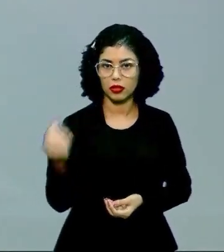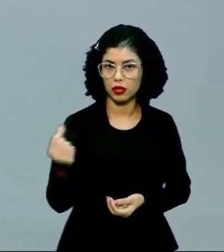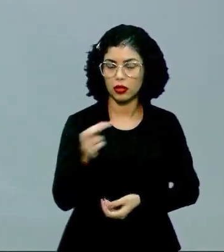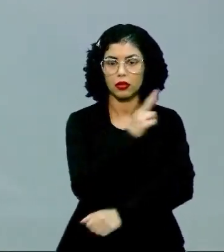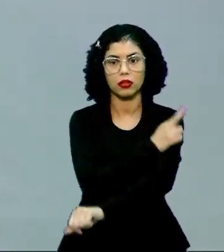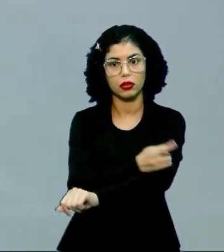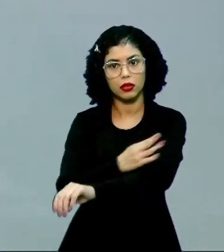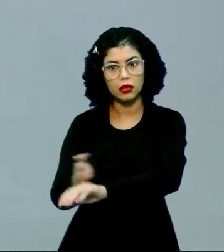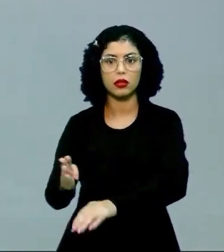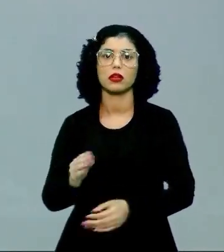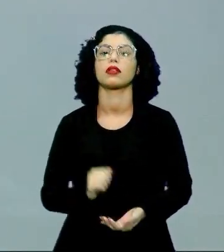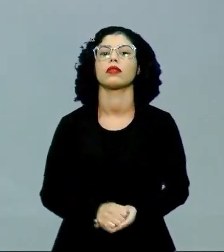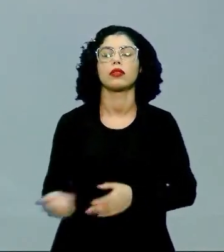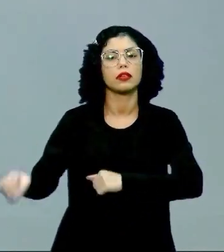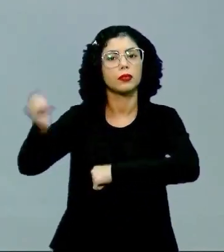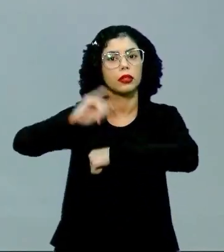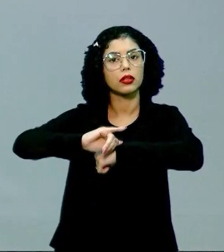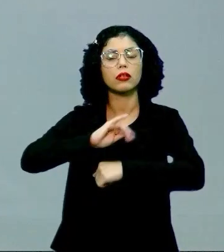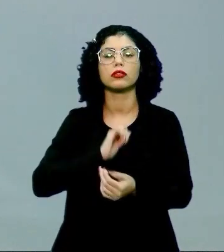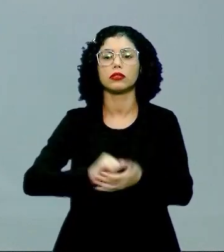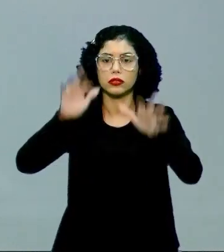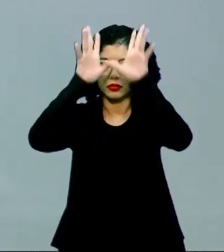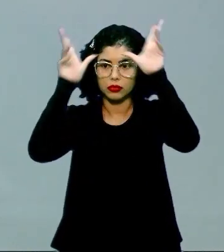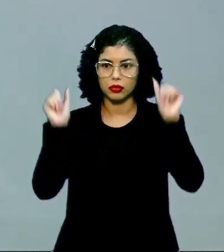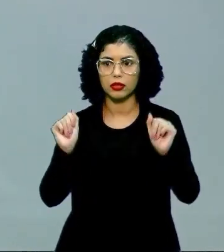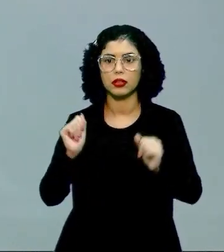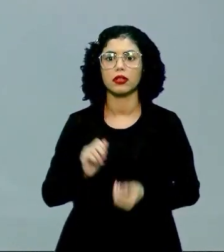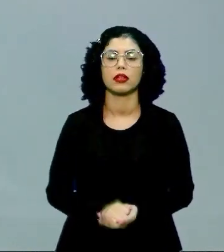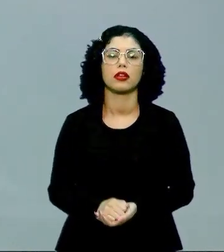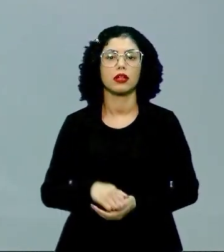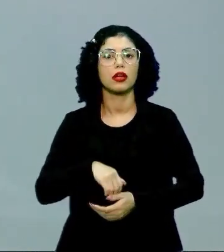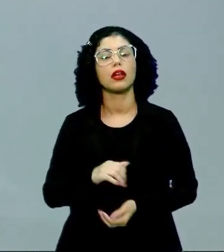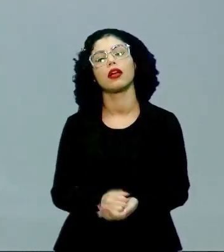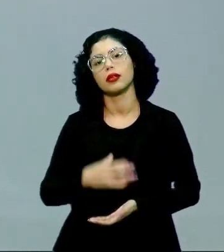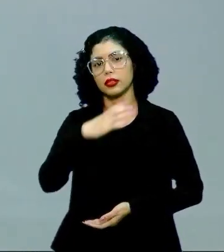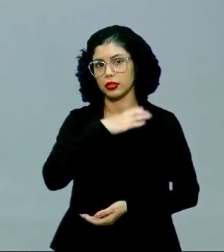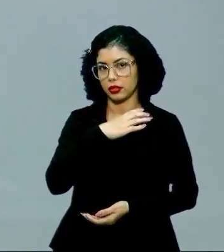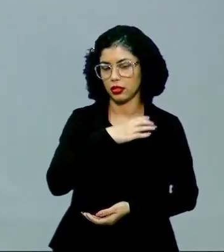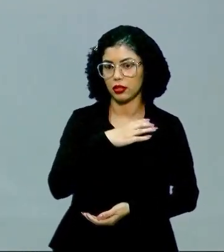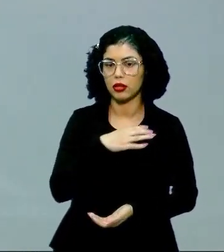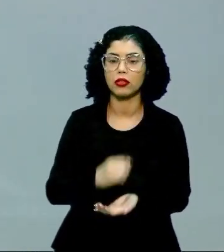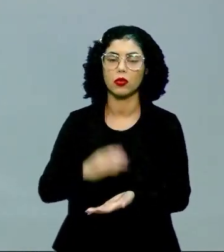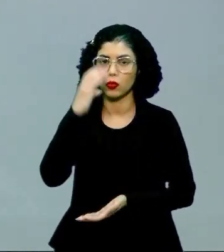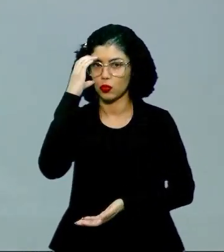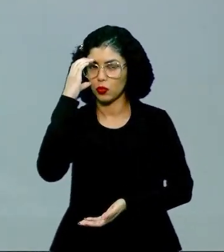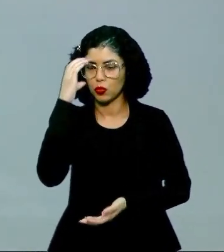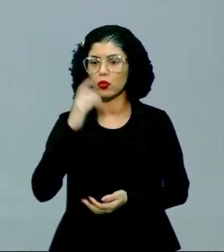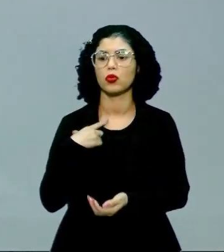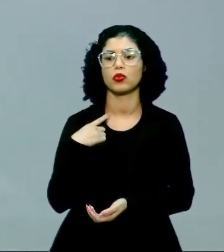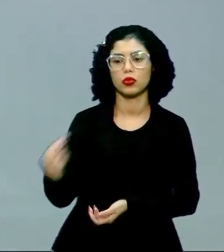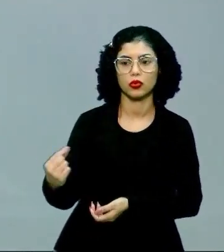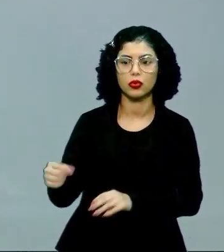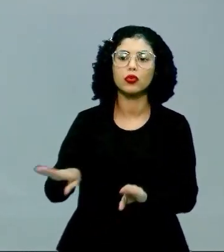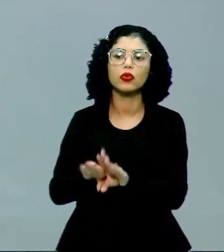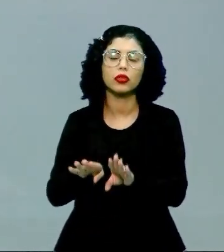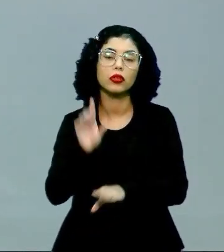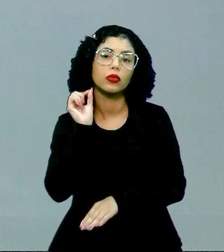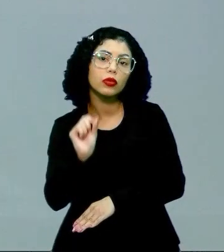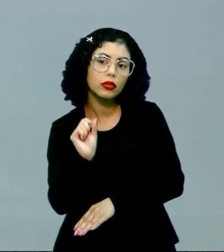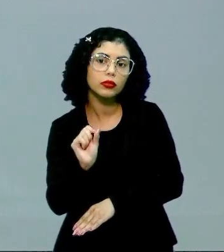Rio Branco capital do Acre para a cidade de Cruzeiro do Sul a gente vai observar que ao realizar esse deslocamento existe